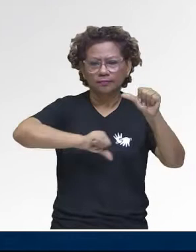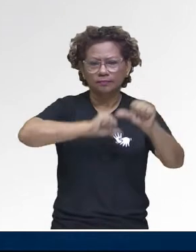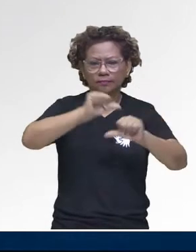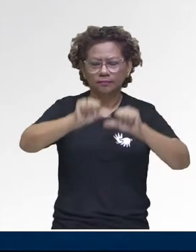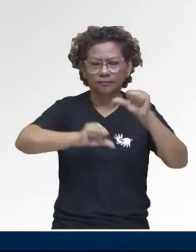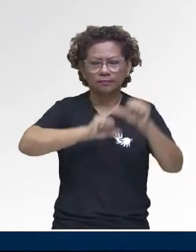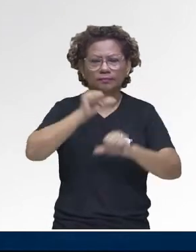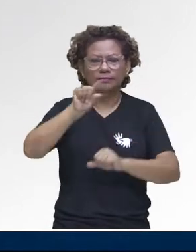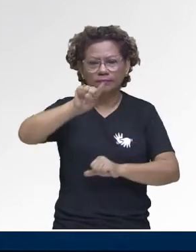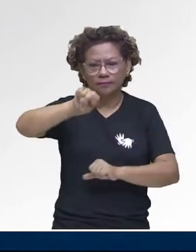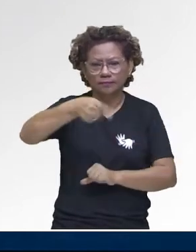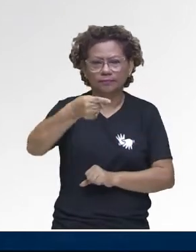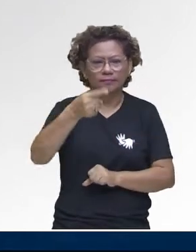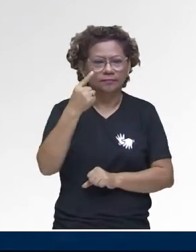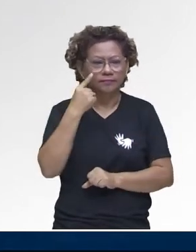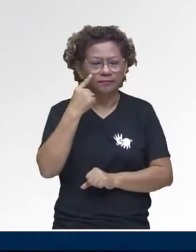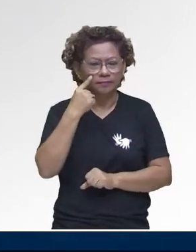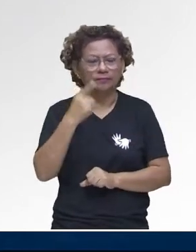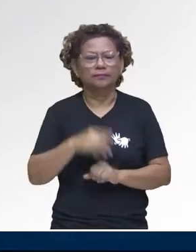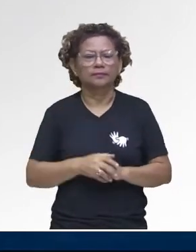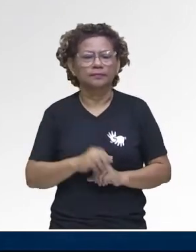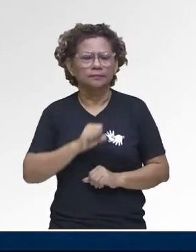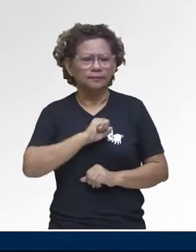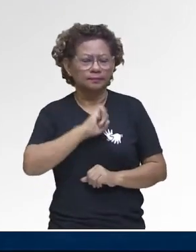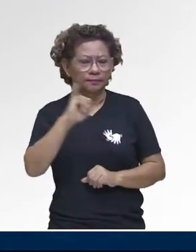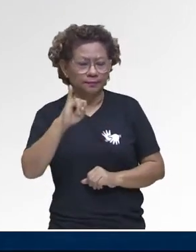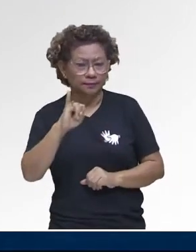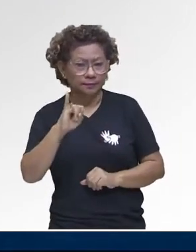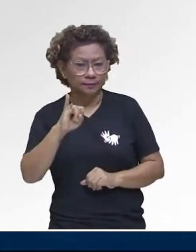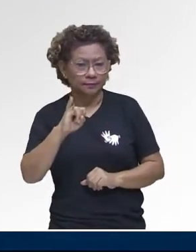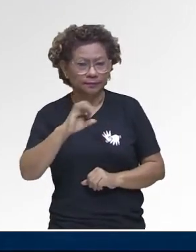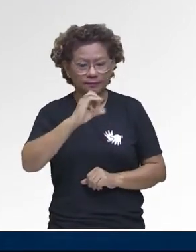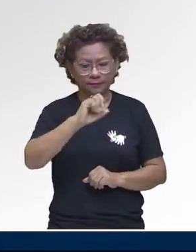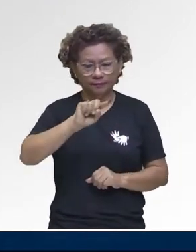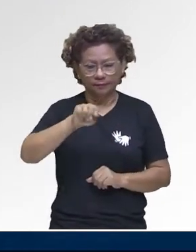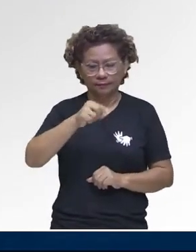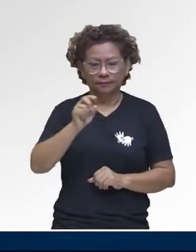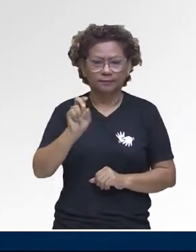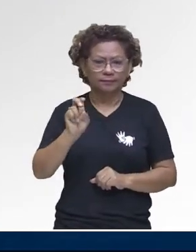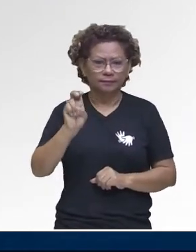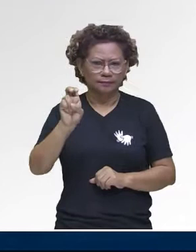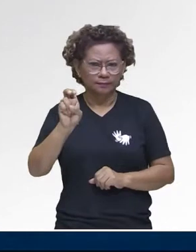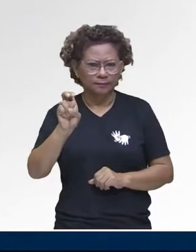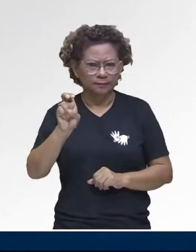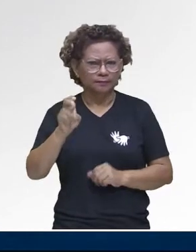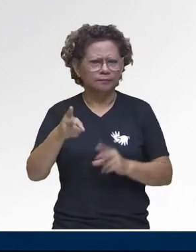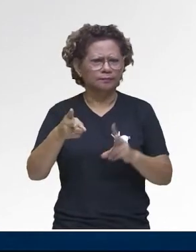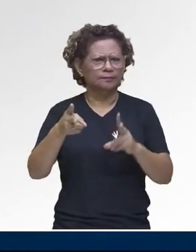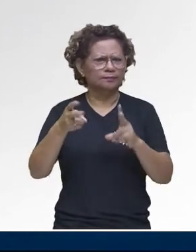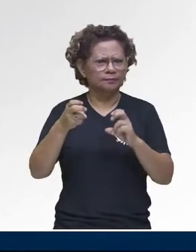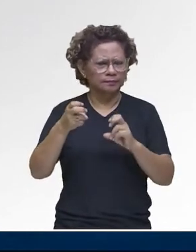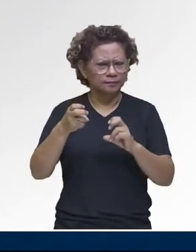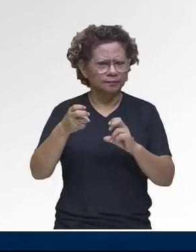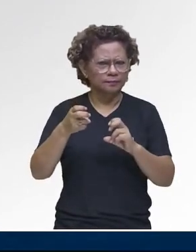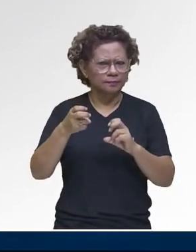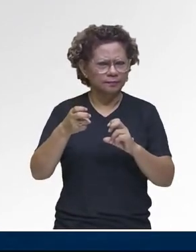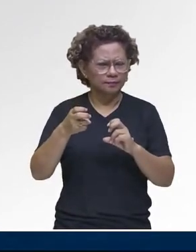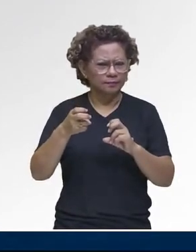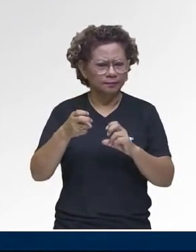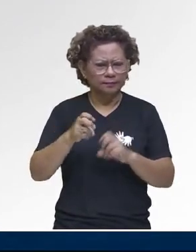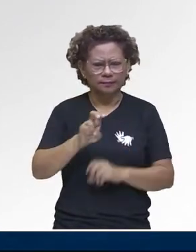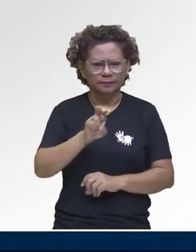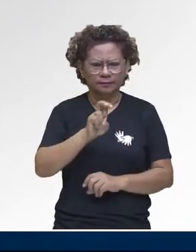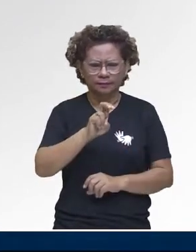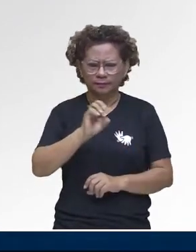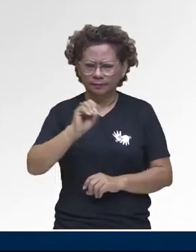porcentagem representa o todo, ou seja, 100%, o universo, nós vamos multiplicar esse valor por quanto?